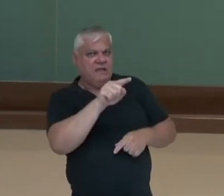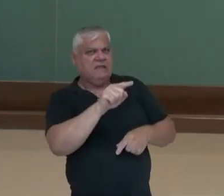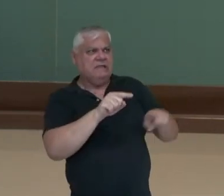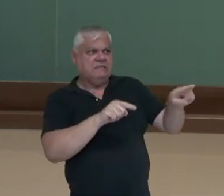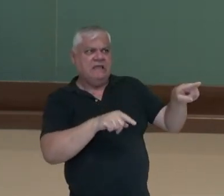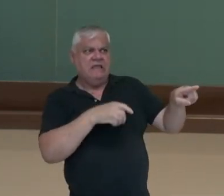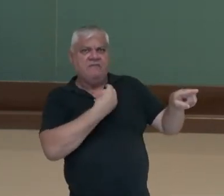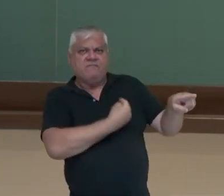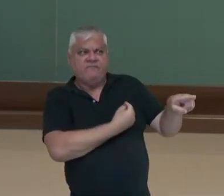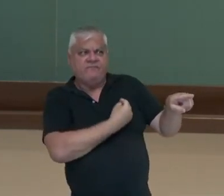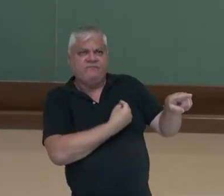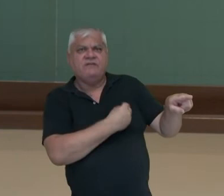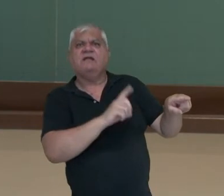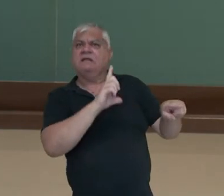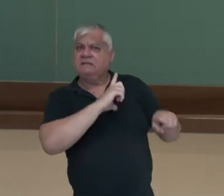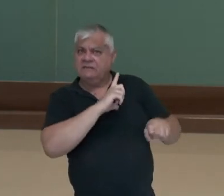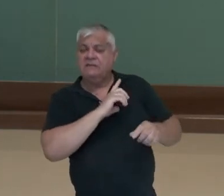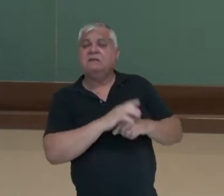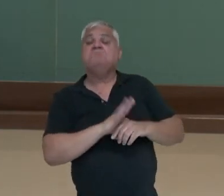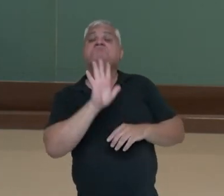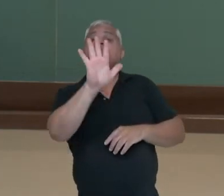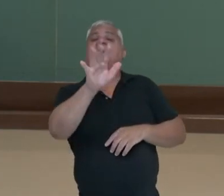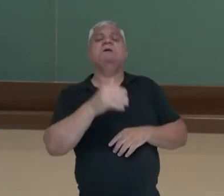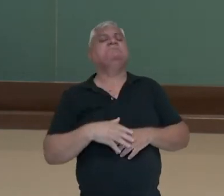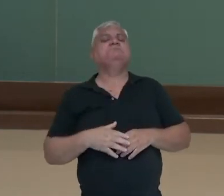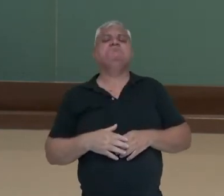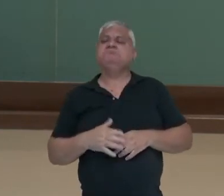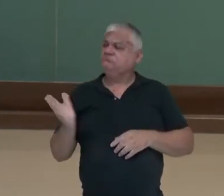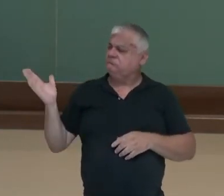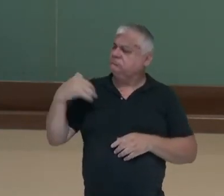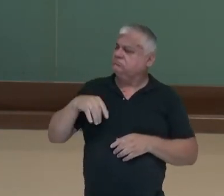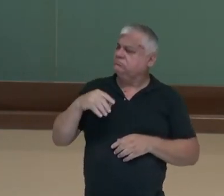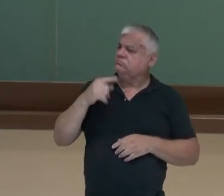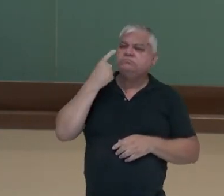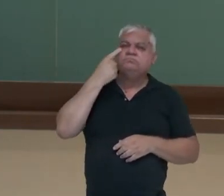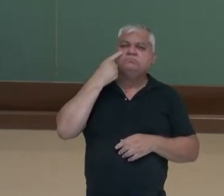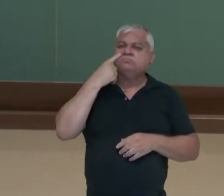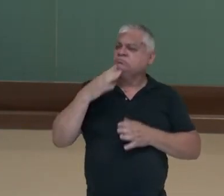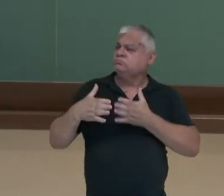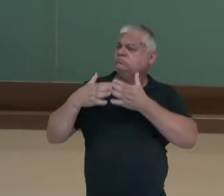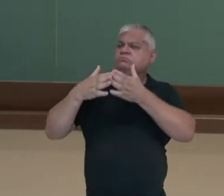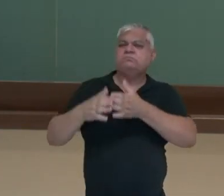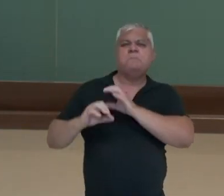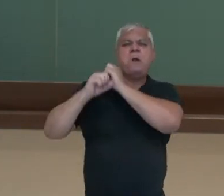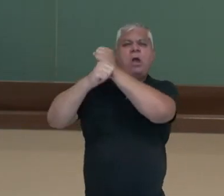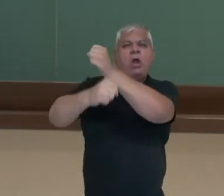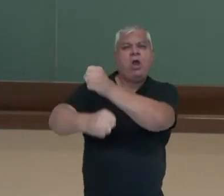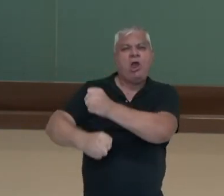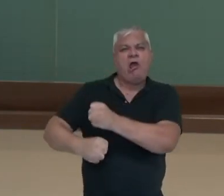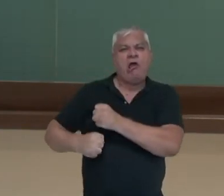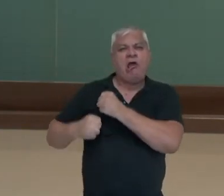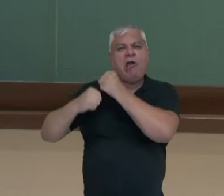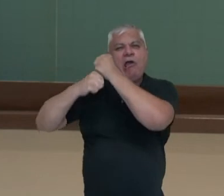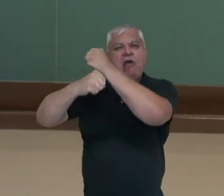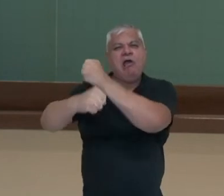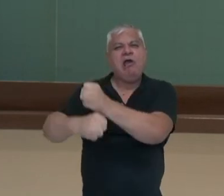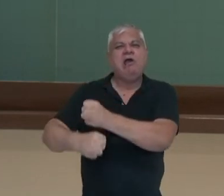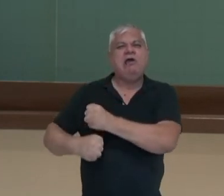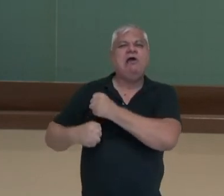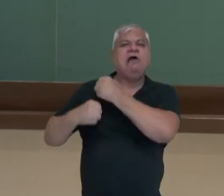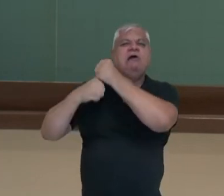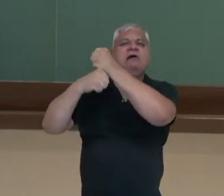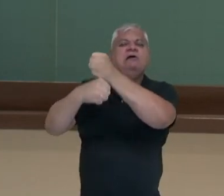seres e criaturas, até o momento em que pegaram um barco e foram ver o que tinha. Quando a gente fala uma desmistificação, é